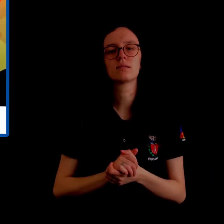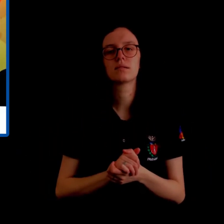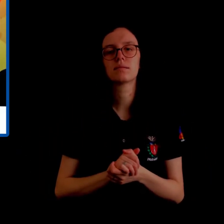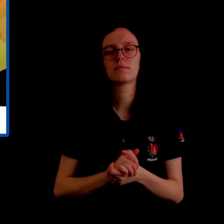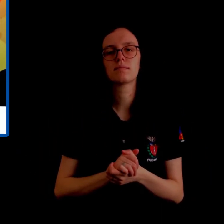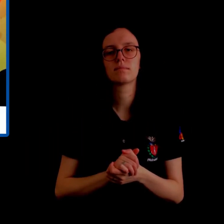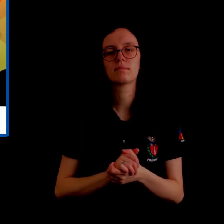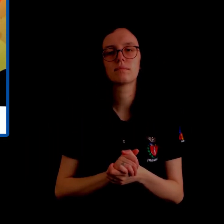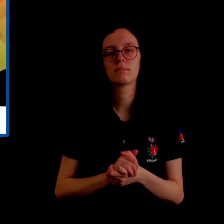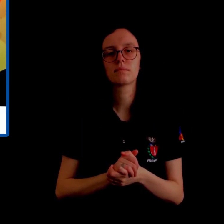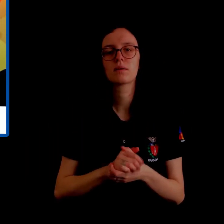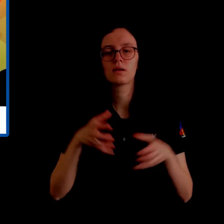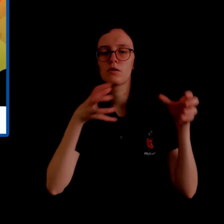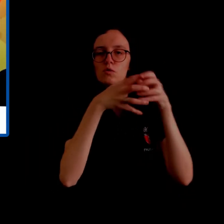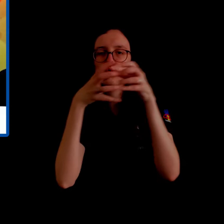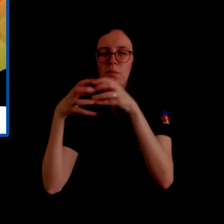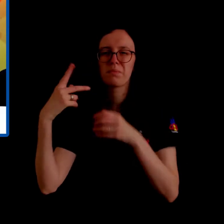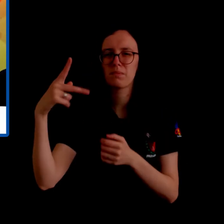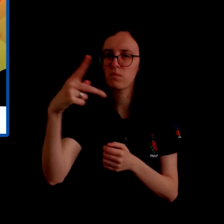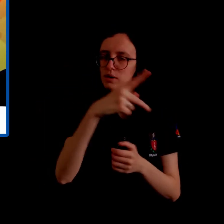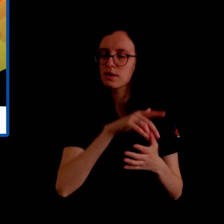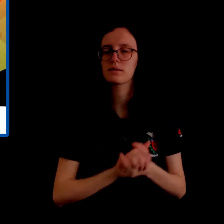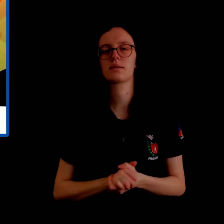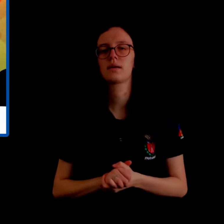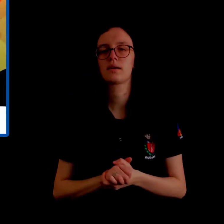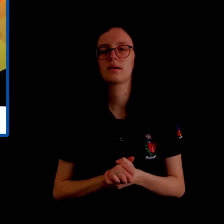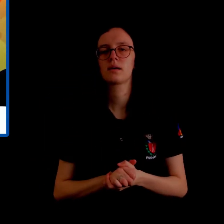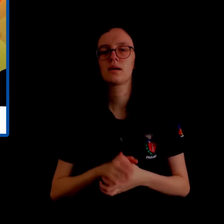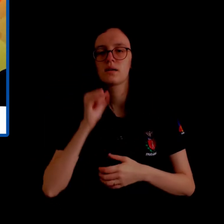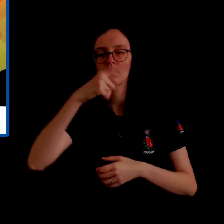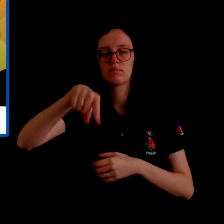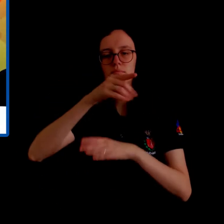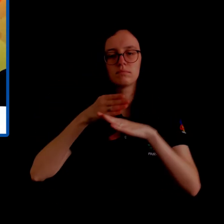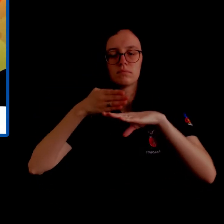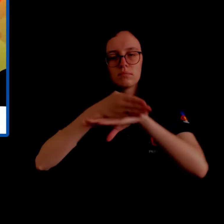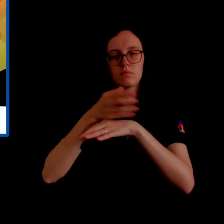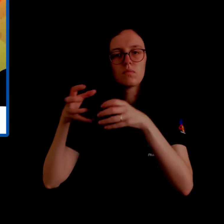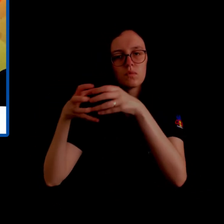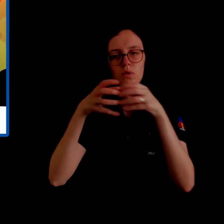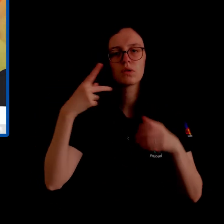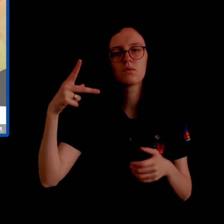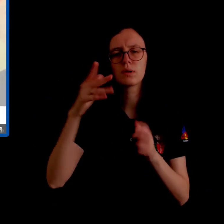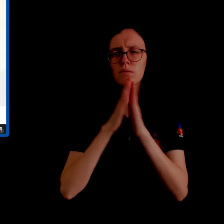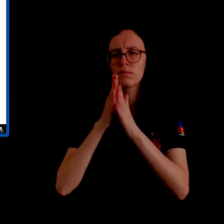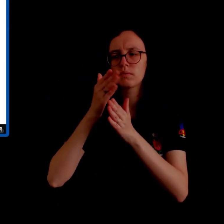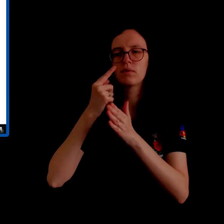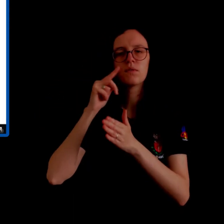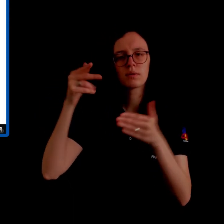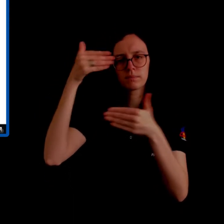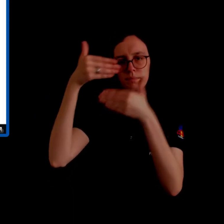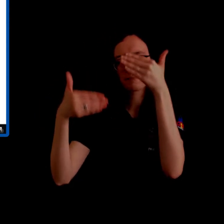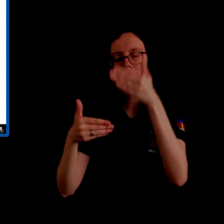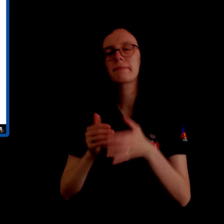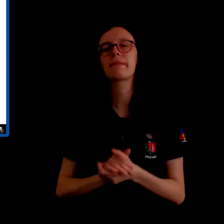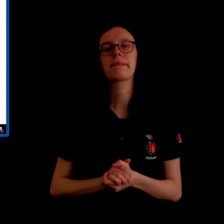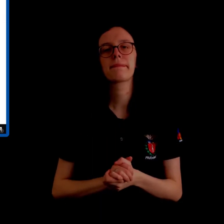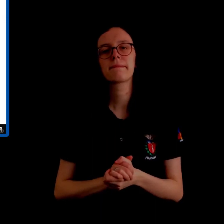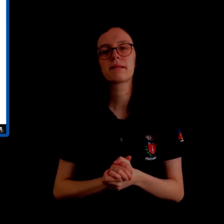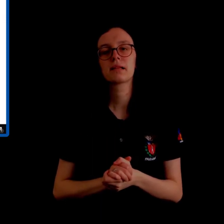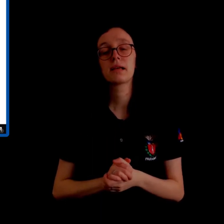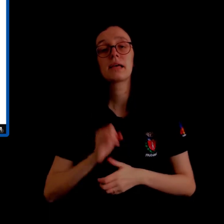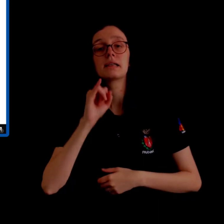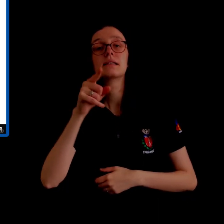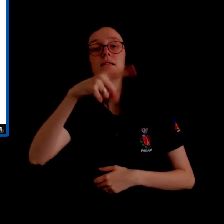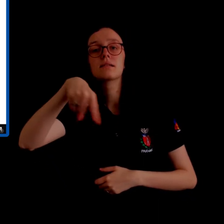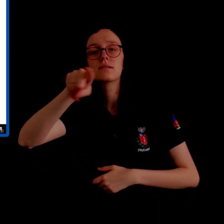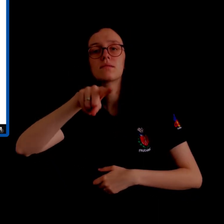as turmas de vocês, tá? Se vocês acessarem as turmas de vocês, compartilha por gentileza, Homer. Se vocês acessarem as turmas de